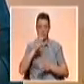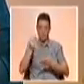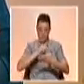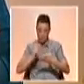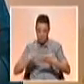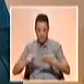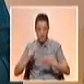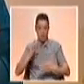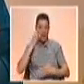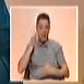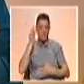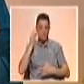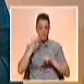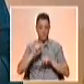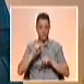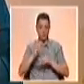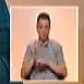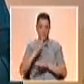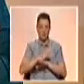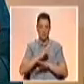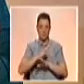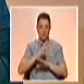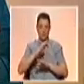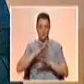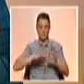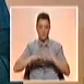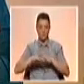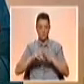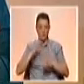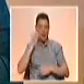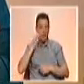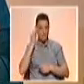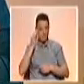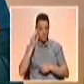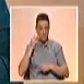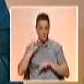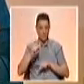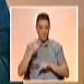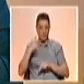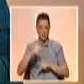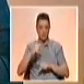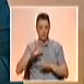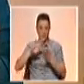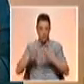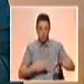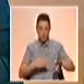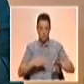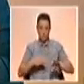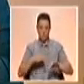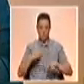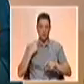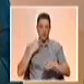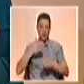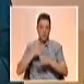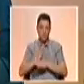lápis, que foi usada precisamente para produzir o lápis, que foi usada para produzir o bife, ou